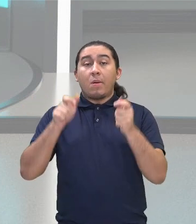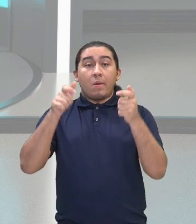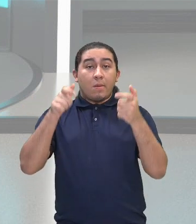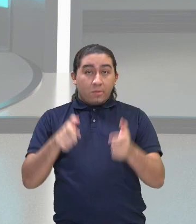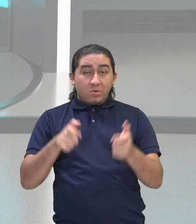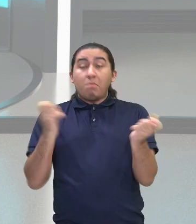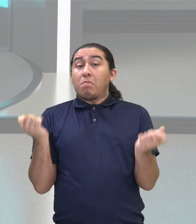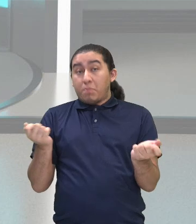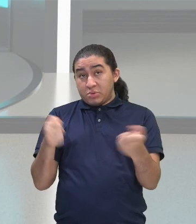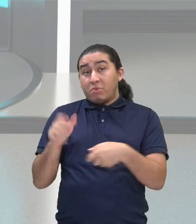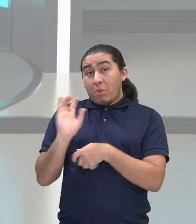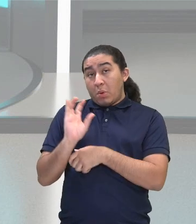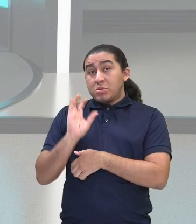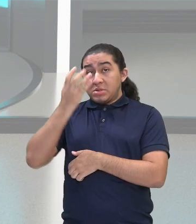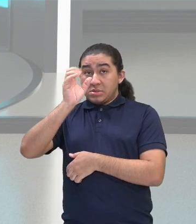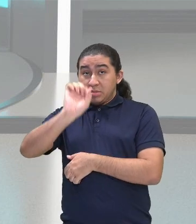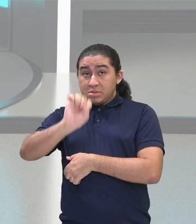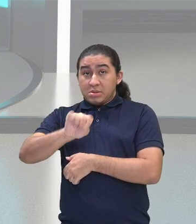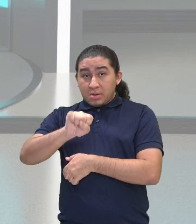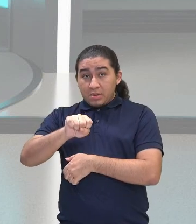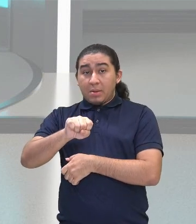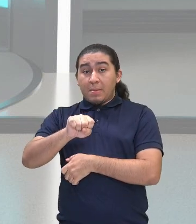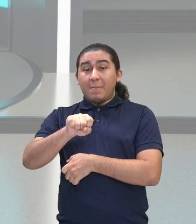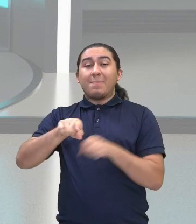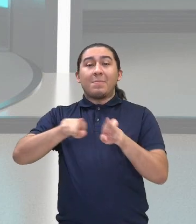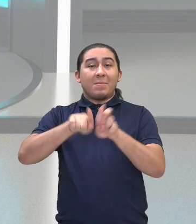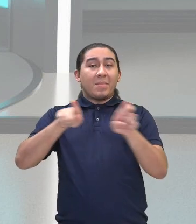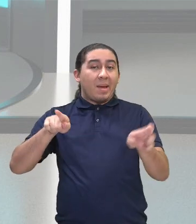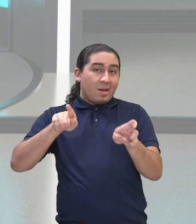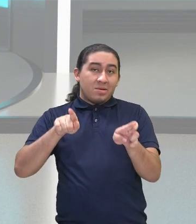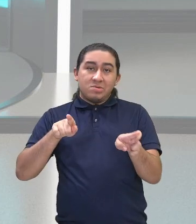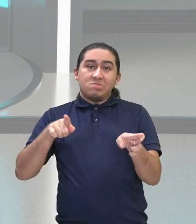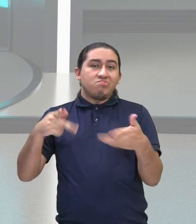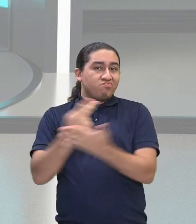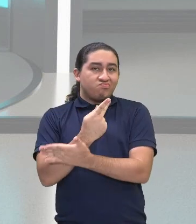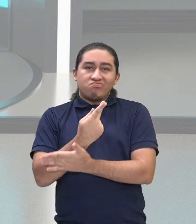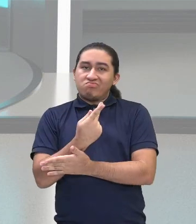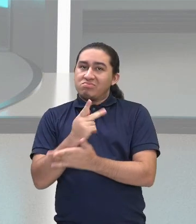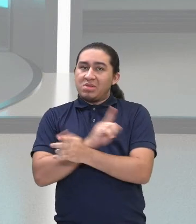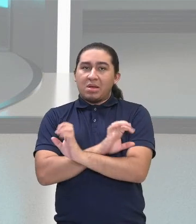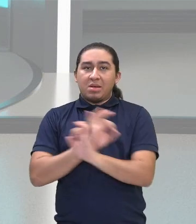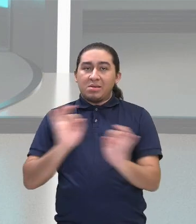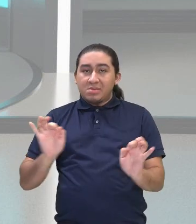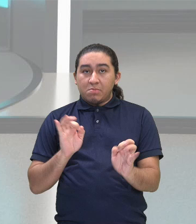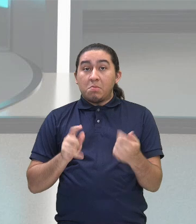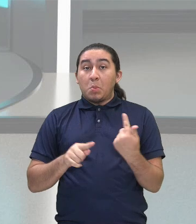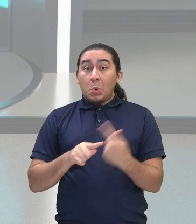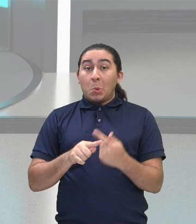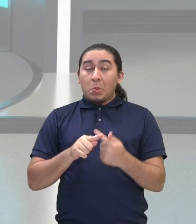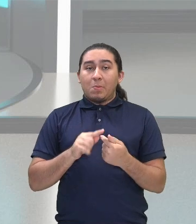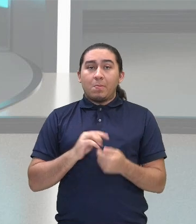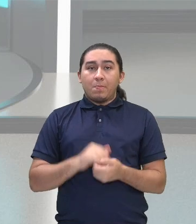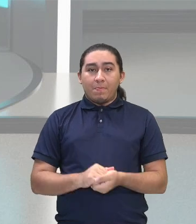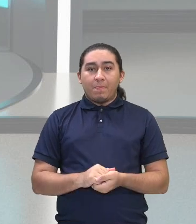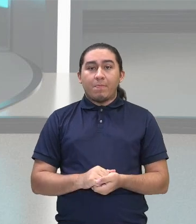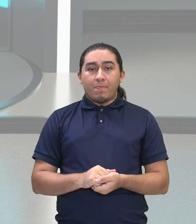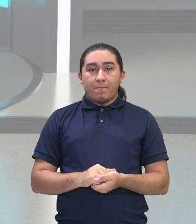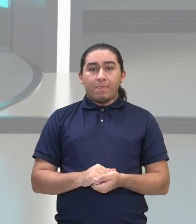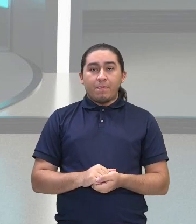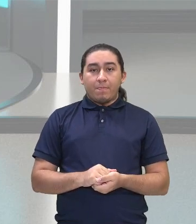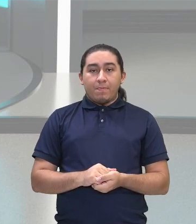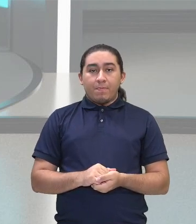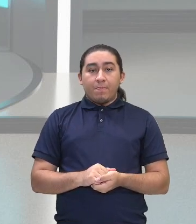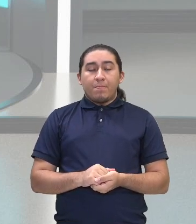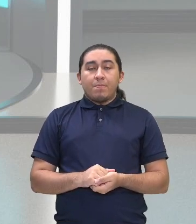prevista para acontecer, mas ela não acontece. Por quê? Porque ela vai